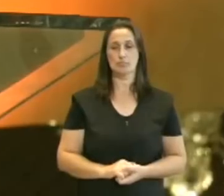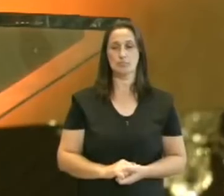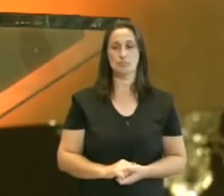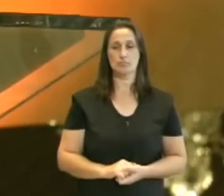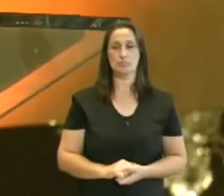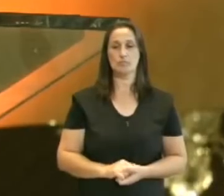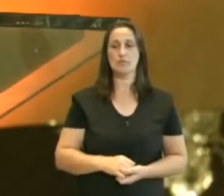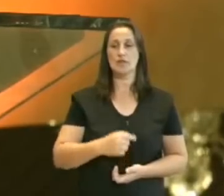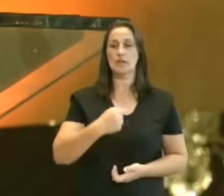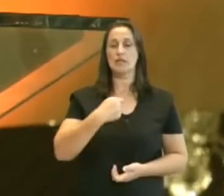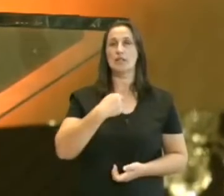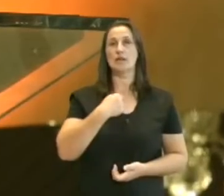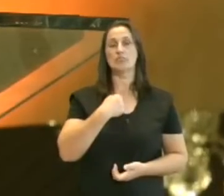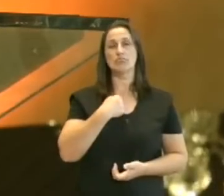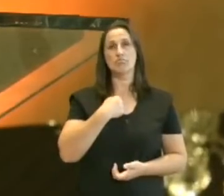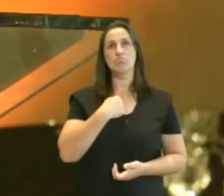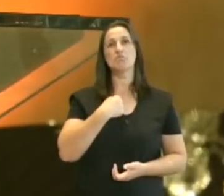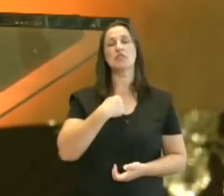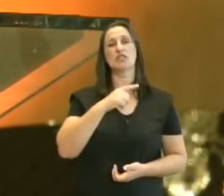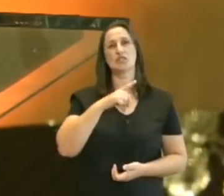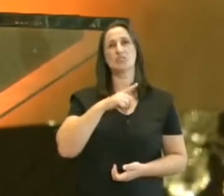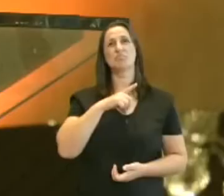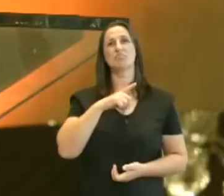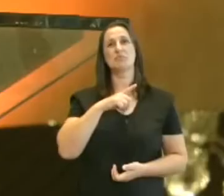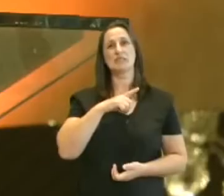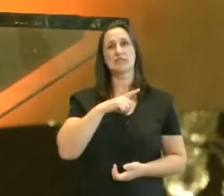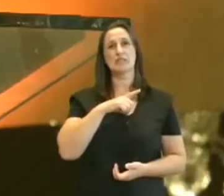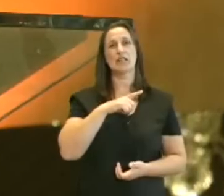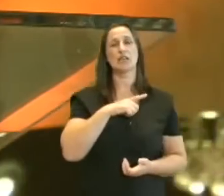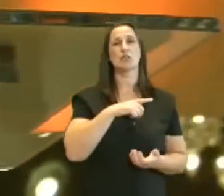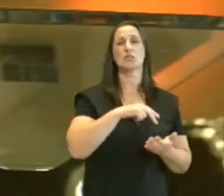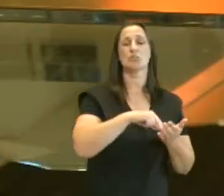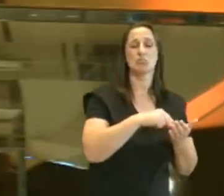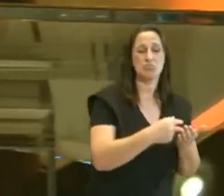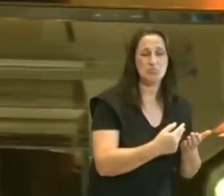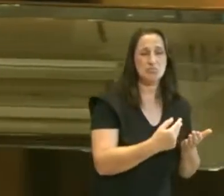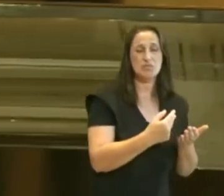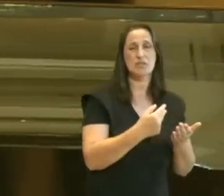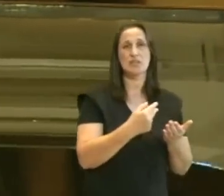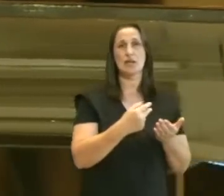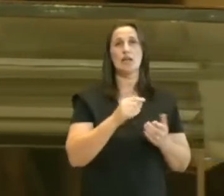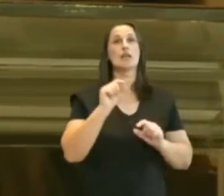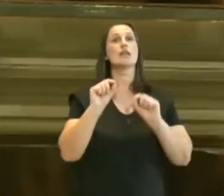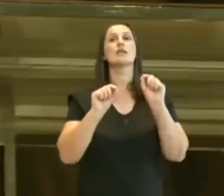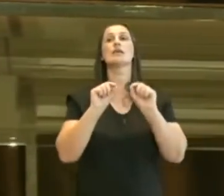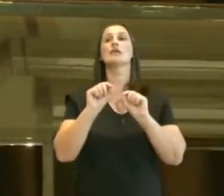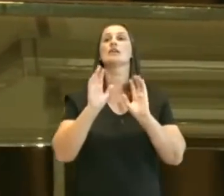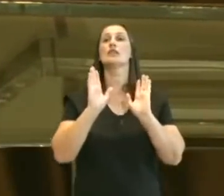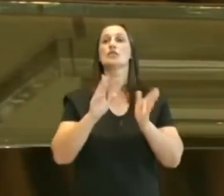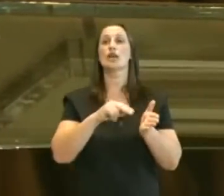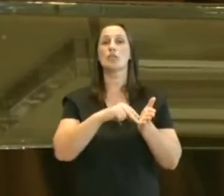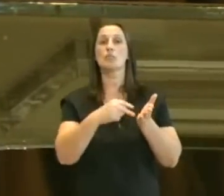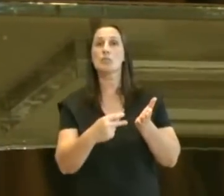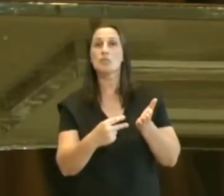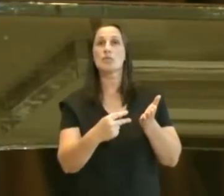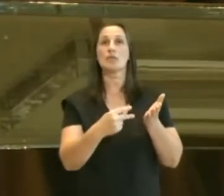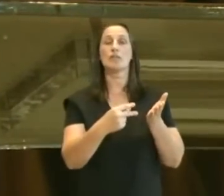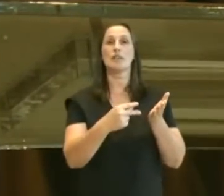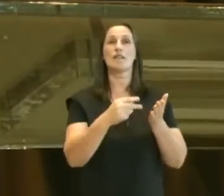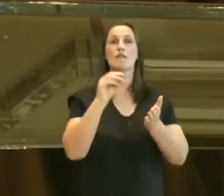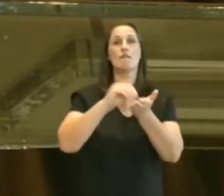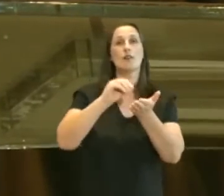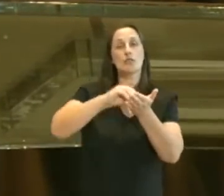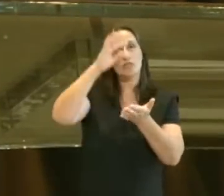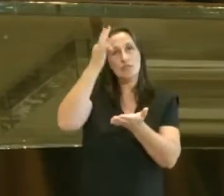em que eu tenho recaídas. Quem já não teve recaídas aqui? Fala a verdade.